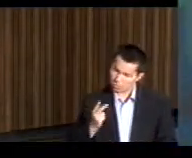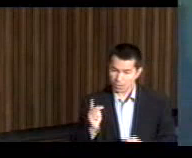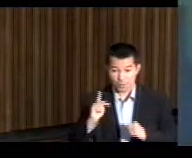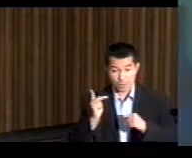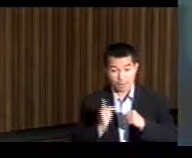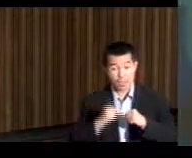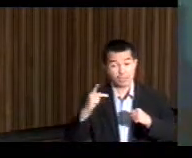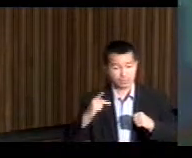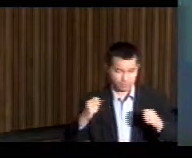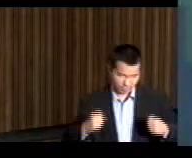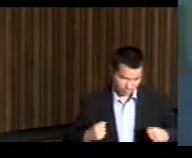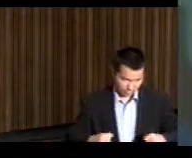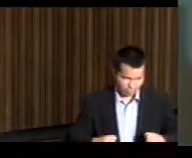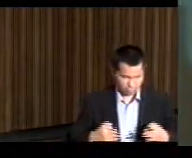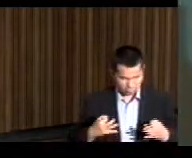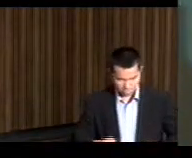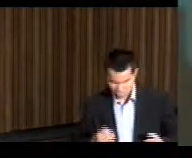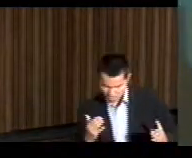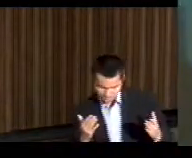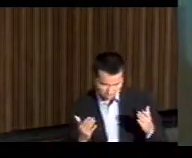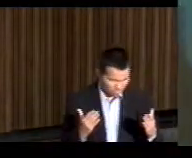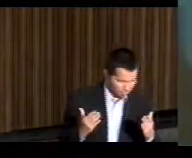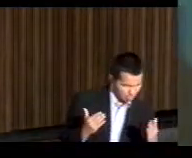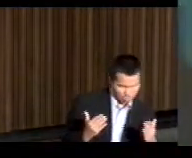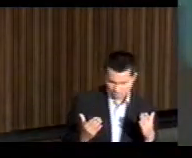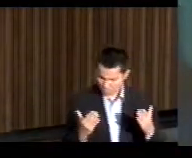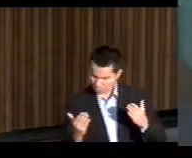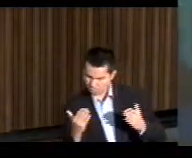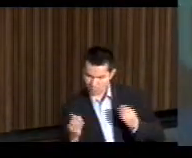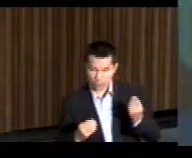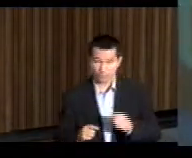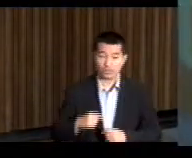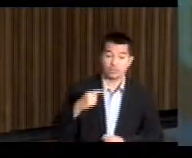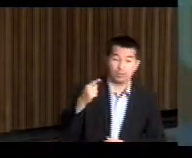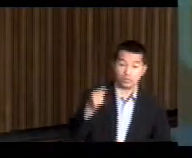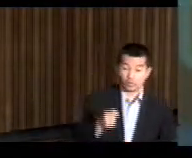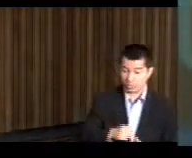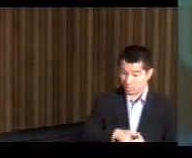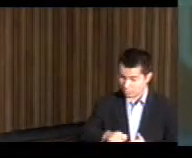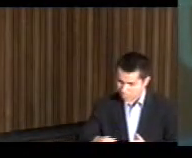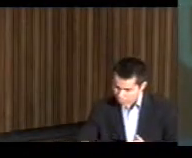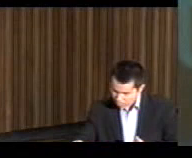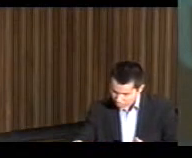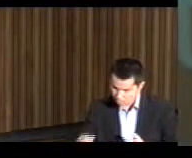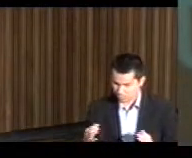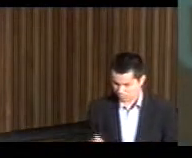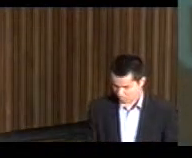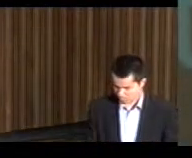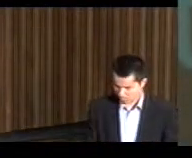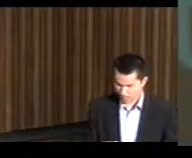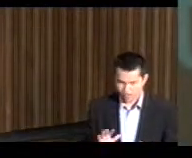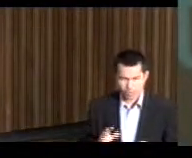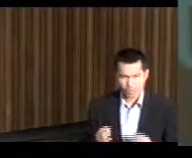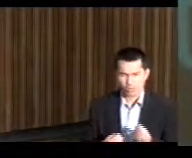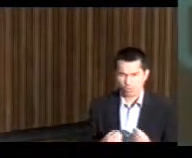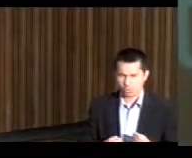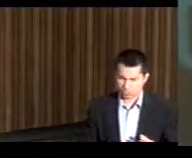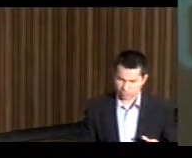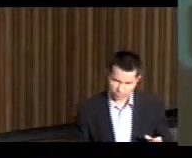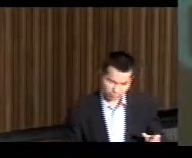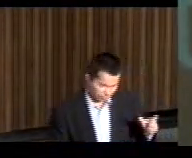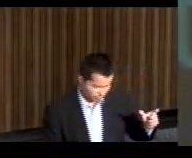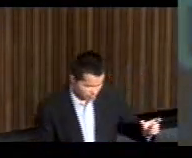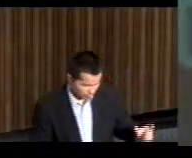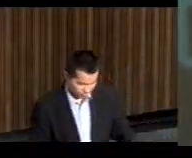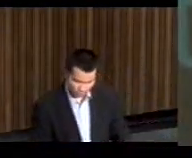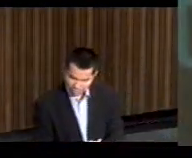irmãos e vou só introduzi-lo hoje. E eu quero olhar para a qualificação que está nesse